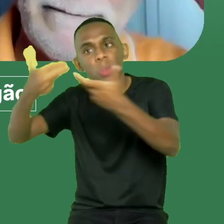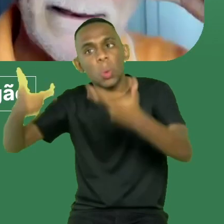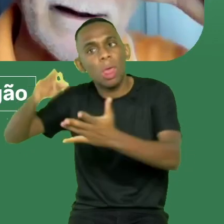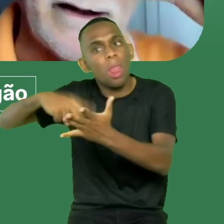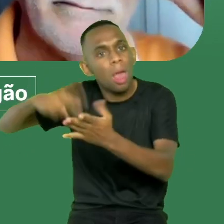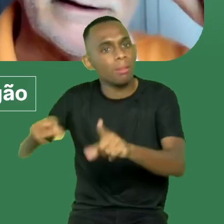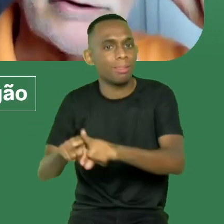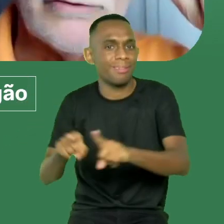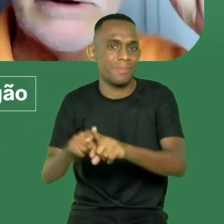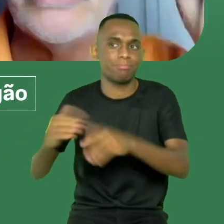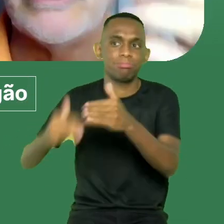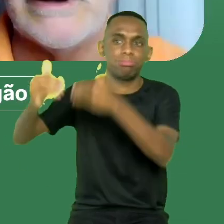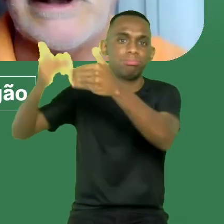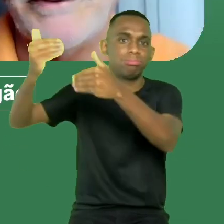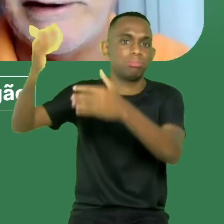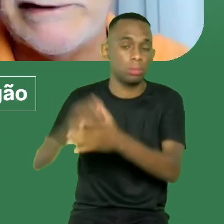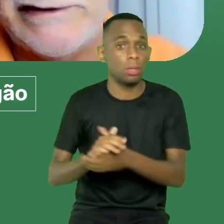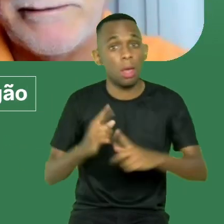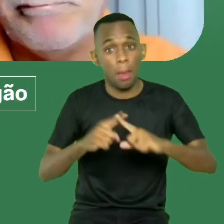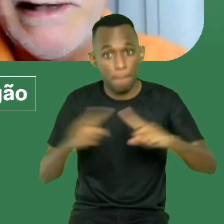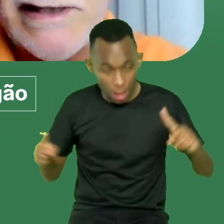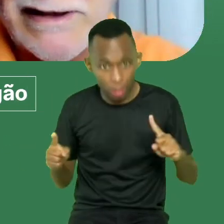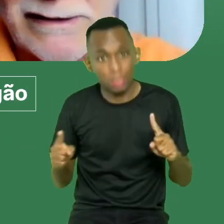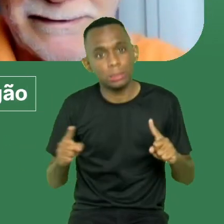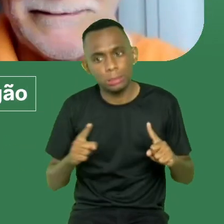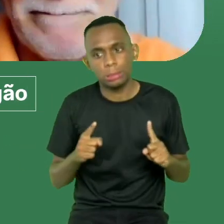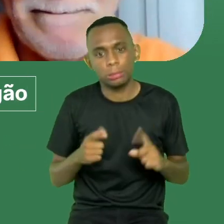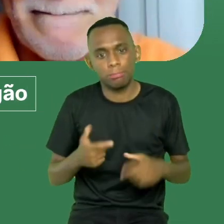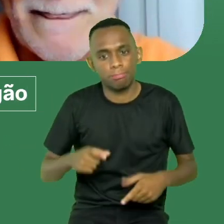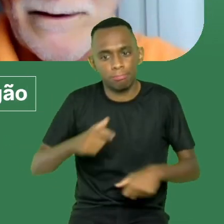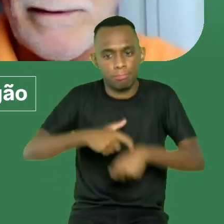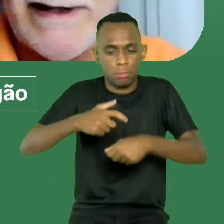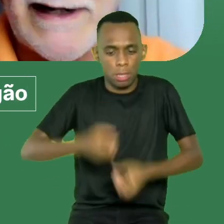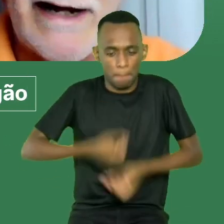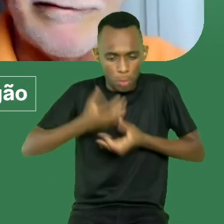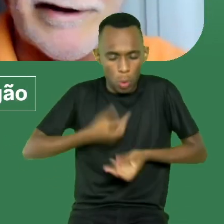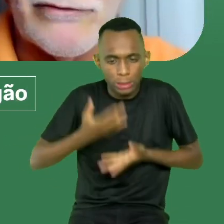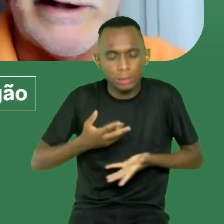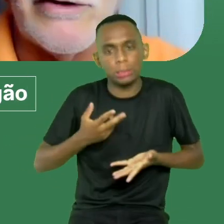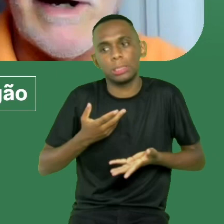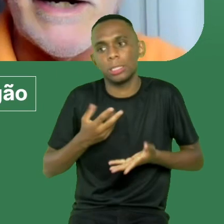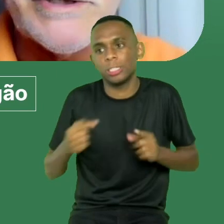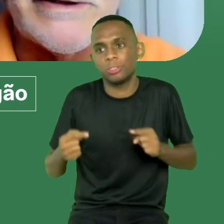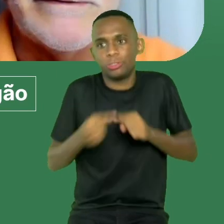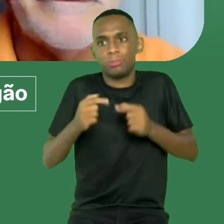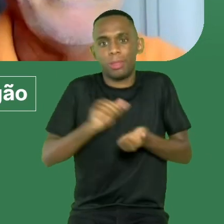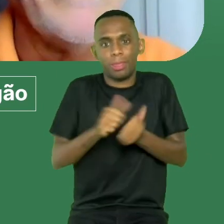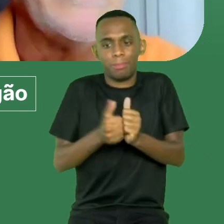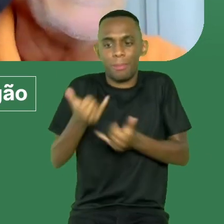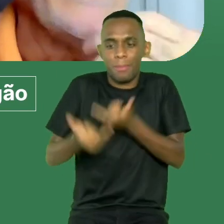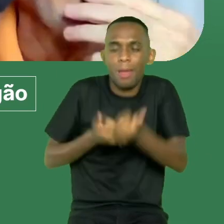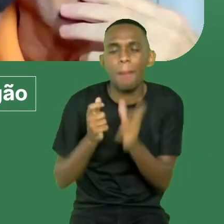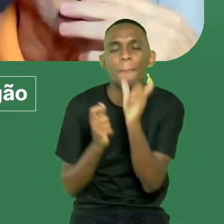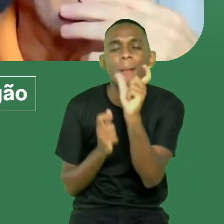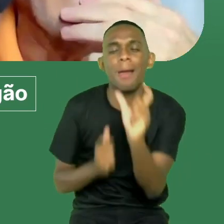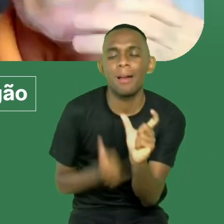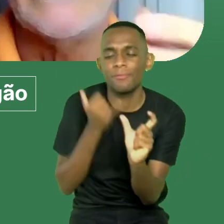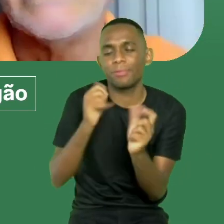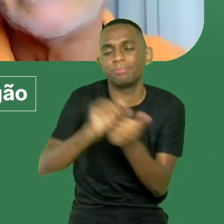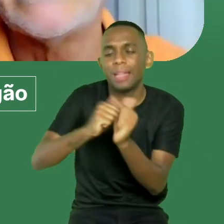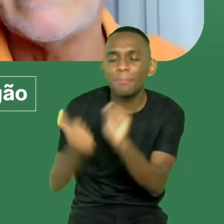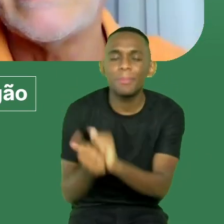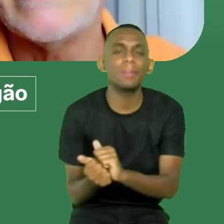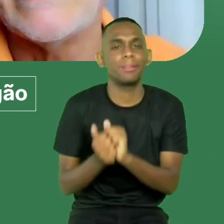crescendo. Mas quando a poesia brinca com a palavra, com a linguagem,